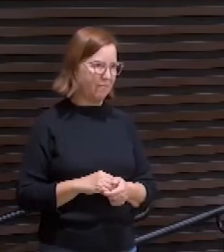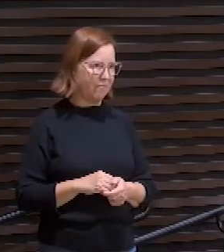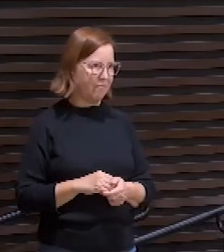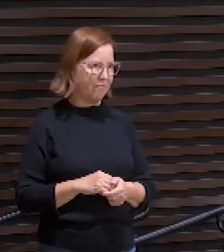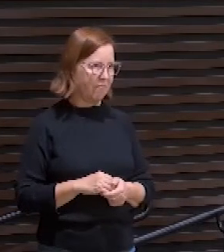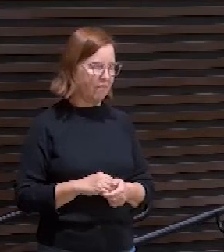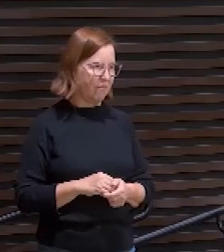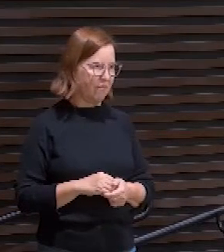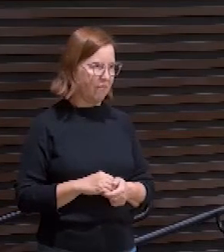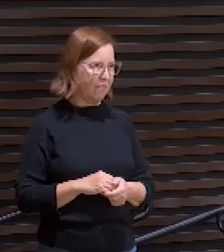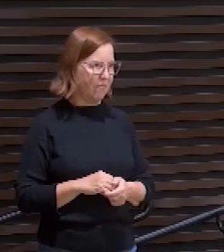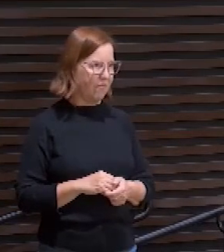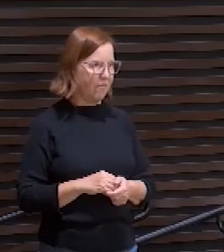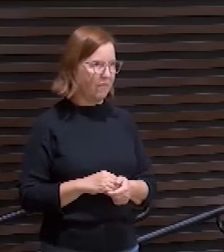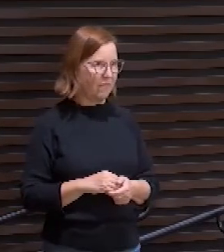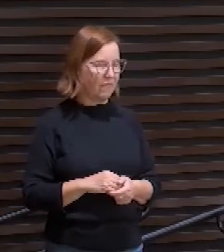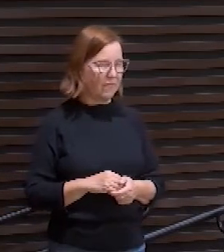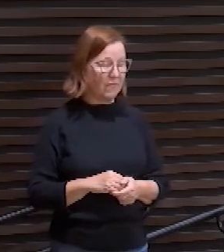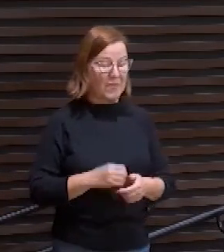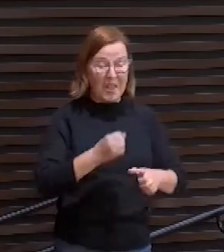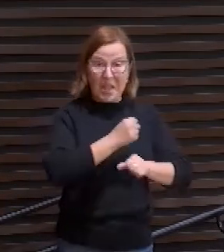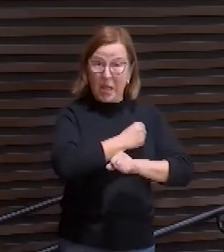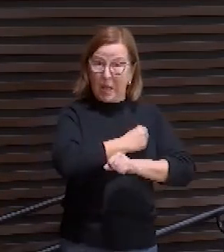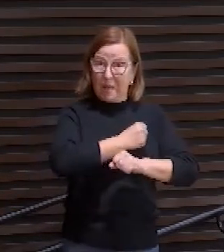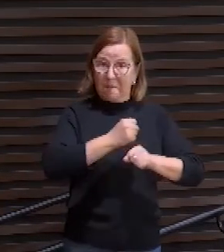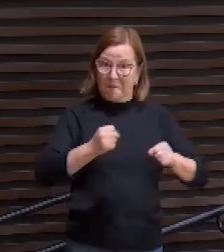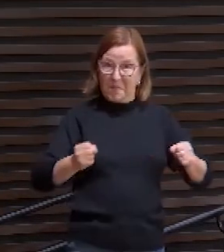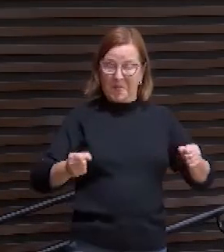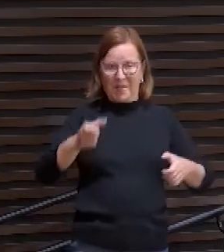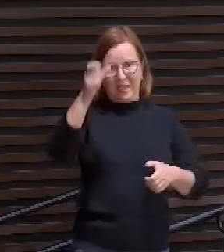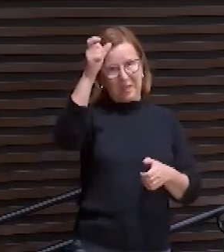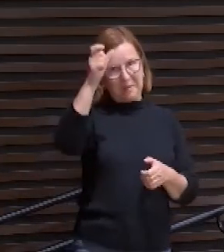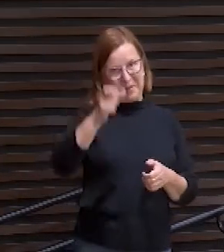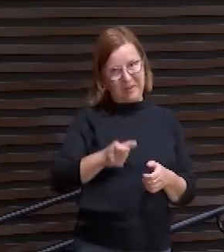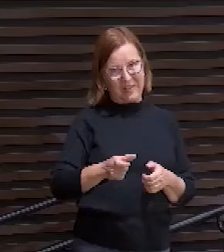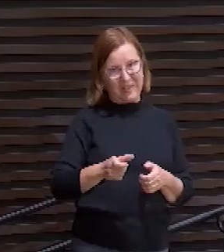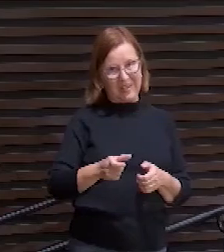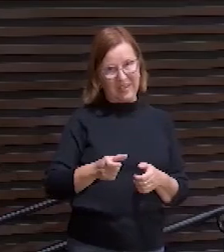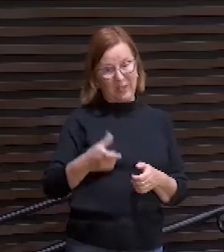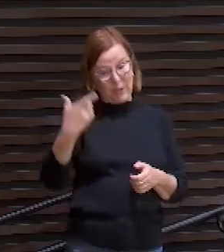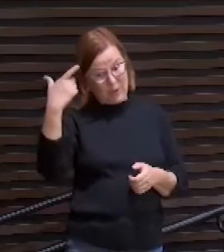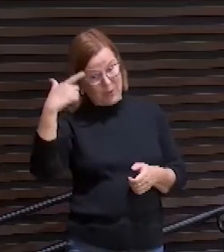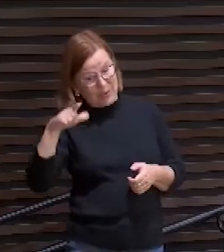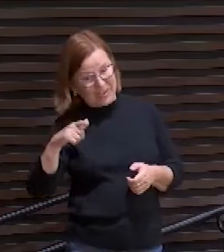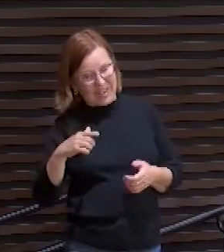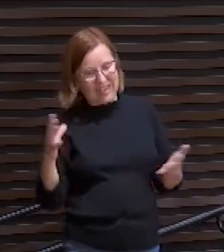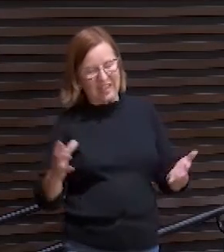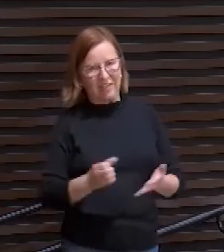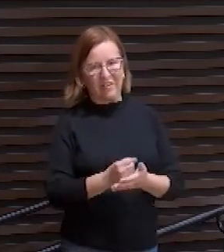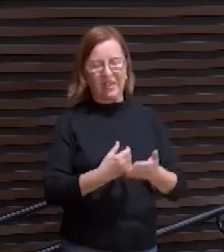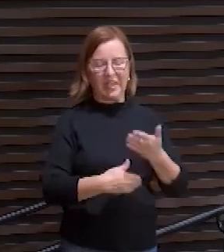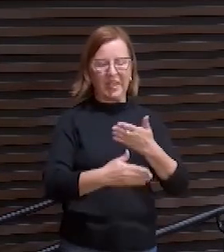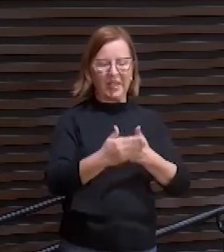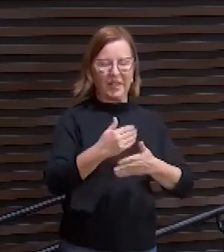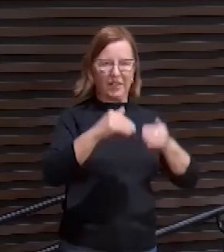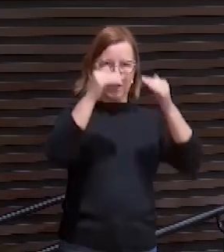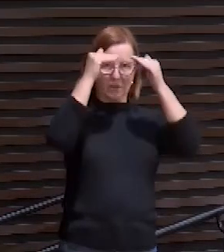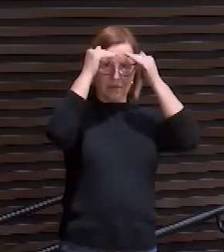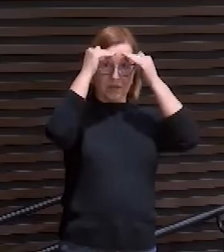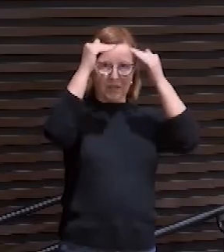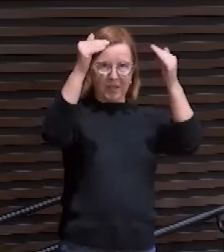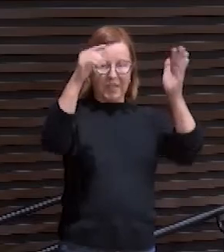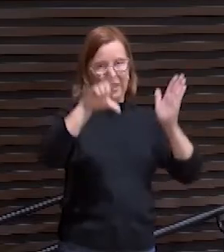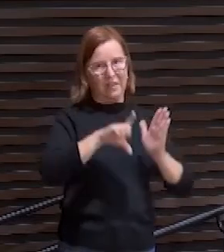Qual que é o ensino aqui? É impossível alguém obter a salvação por meio da obediência